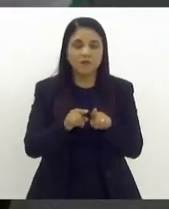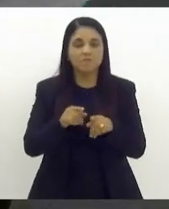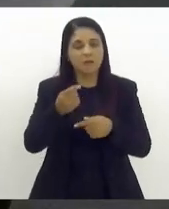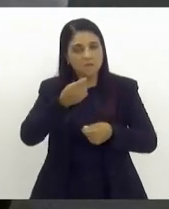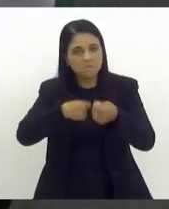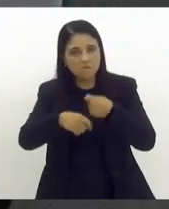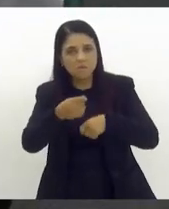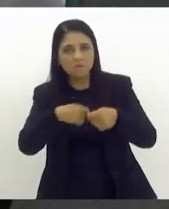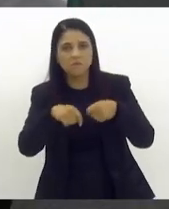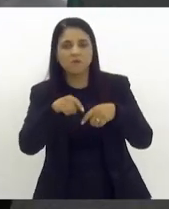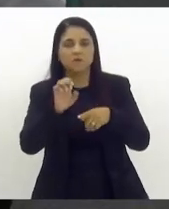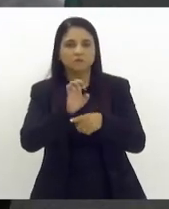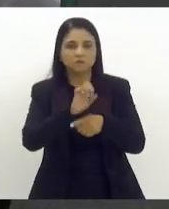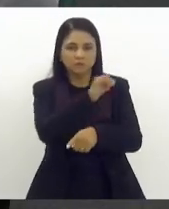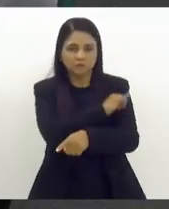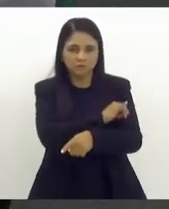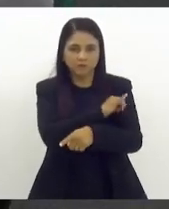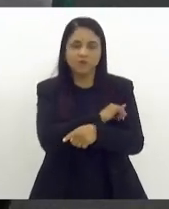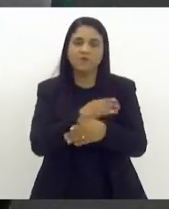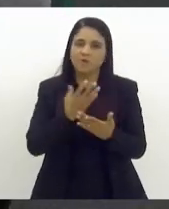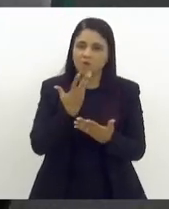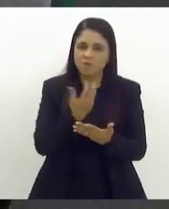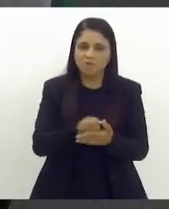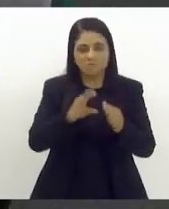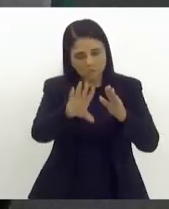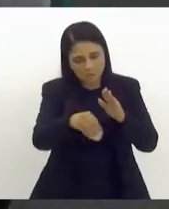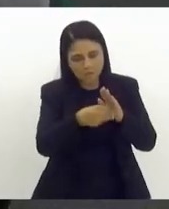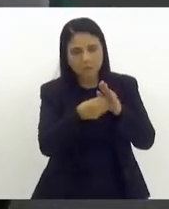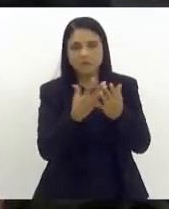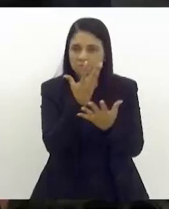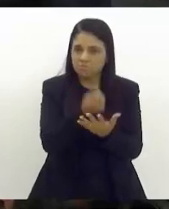Pelo posto, o parecer é favorável.